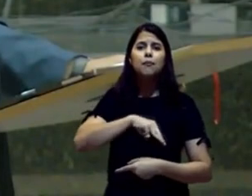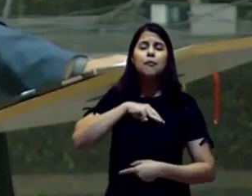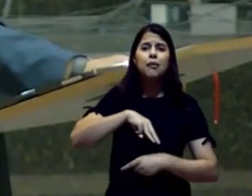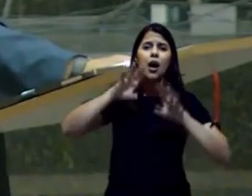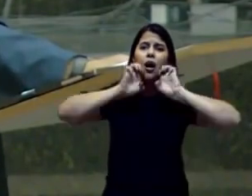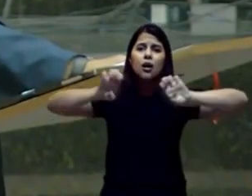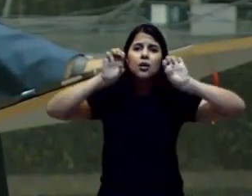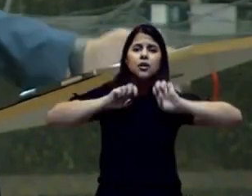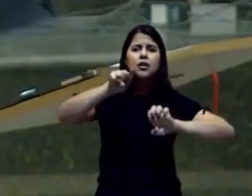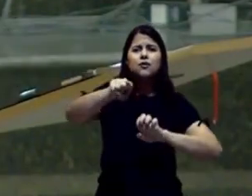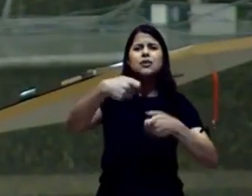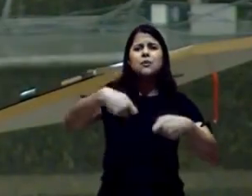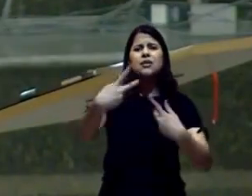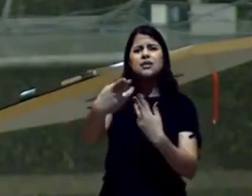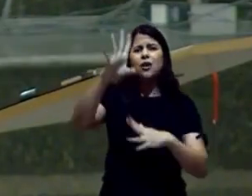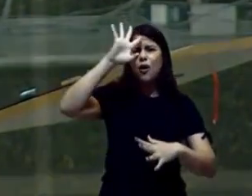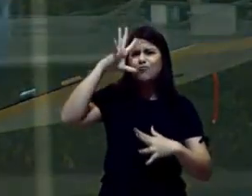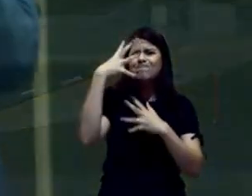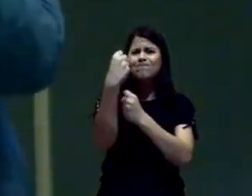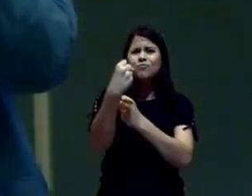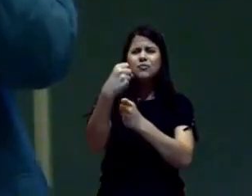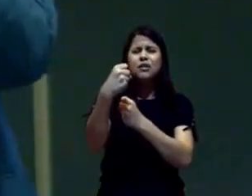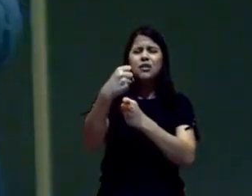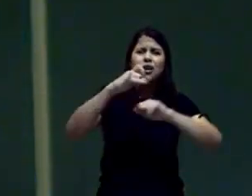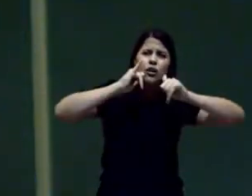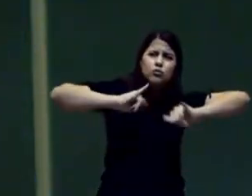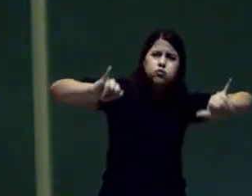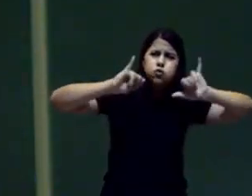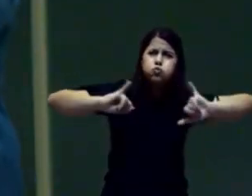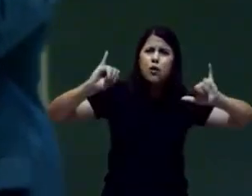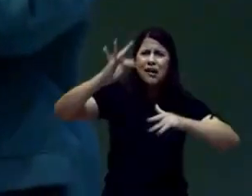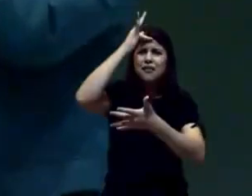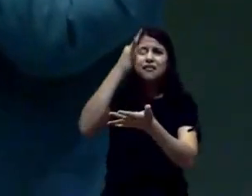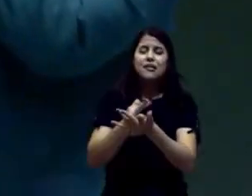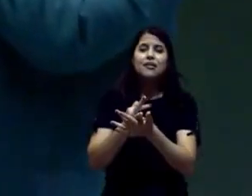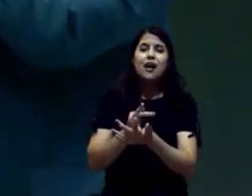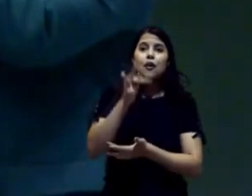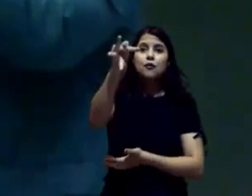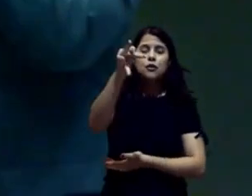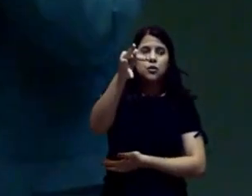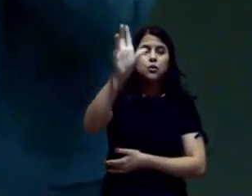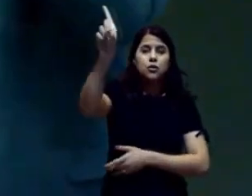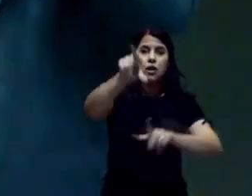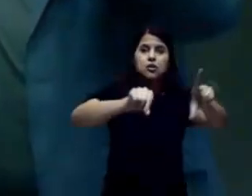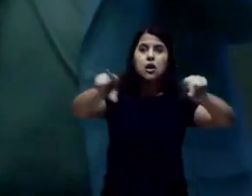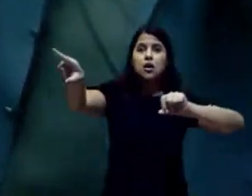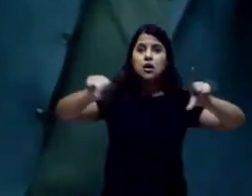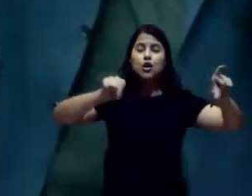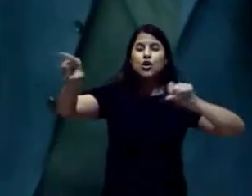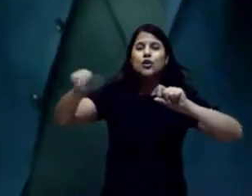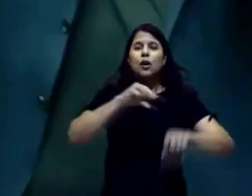uma geração de novos missionários. É a tua convicção aos missionários que estão aqui, que por uma razão ou outra voltaram do